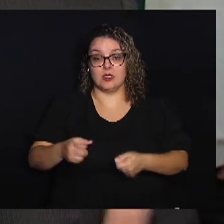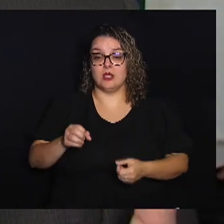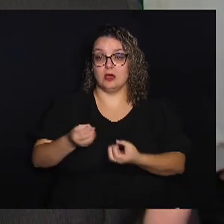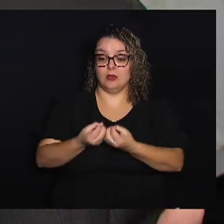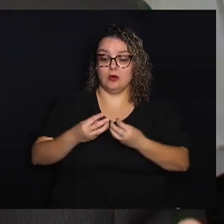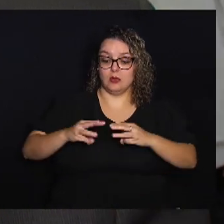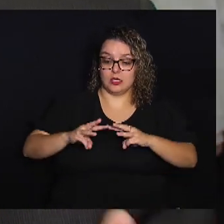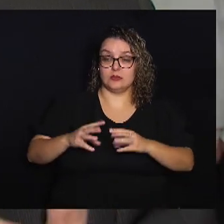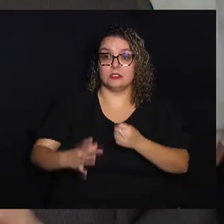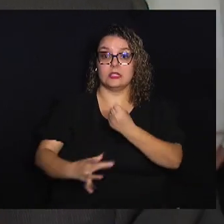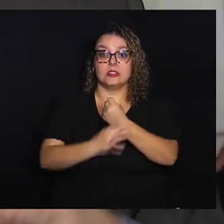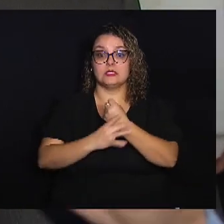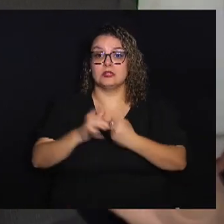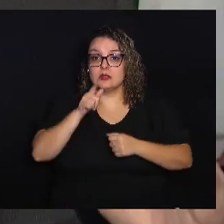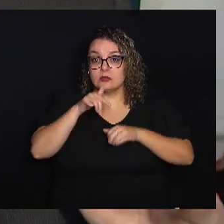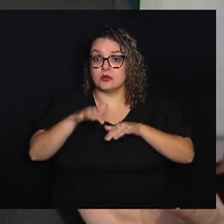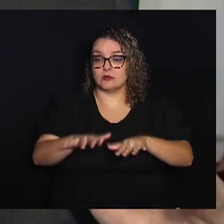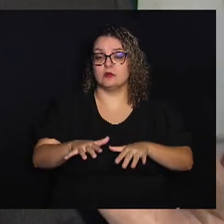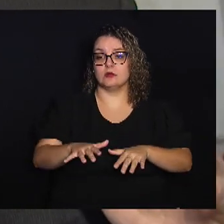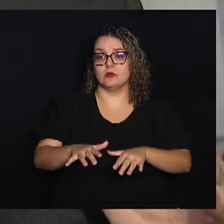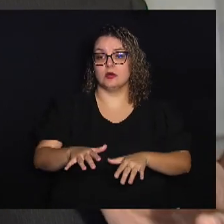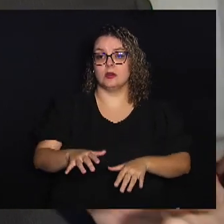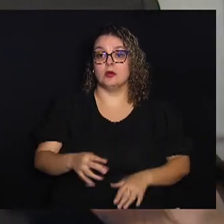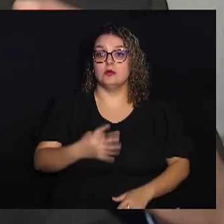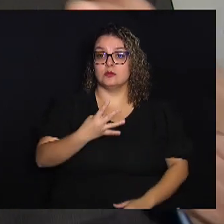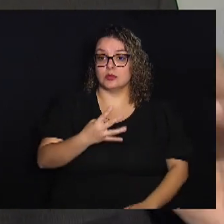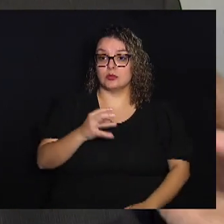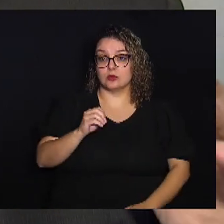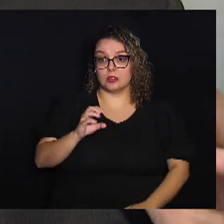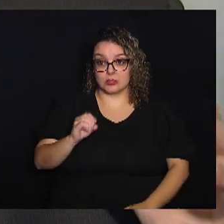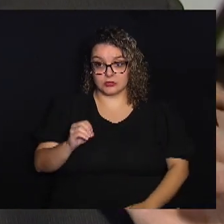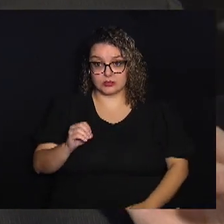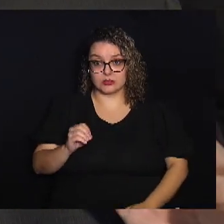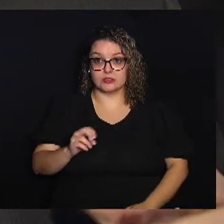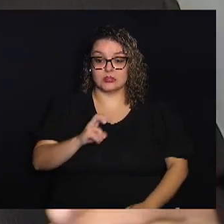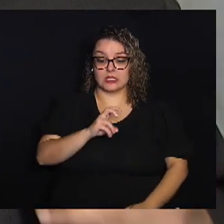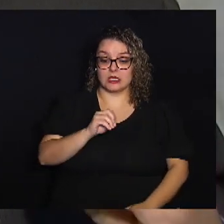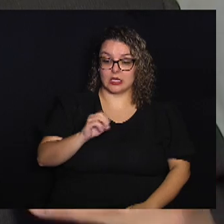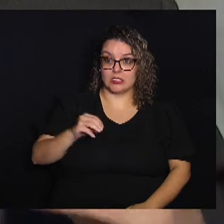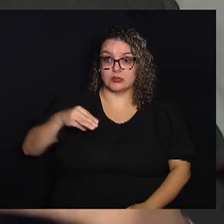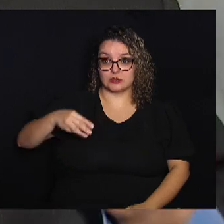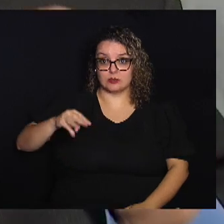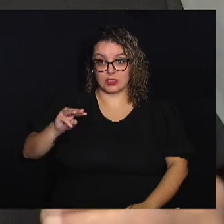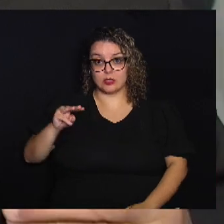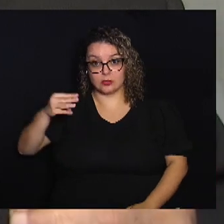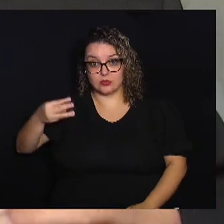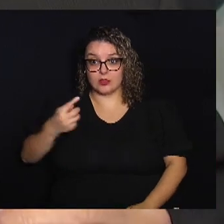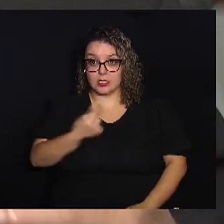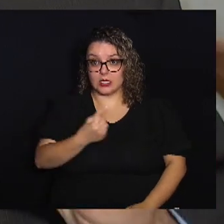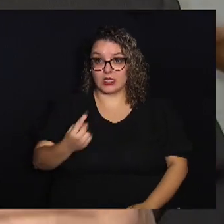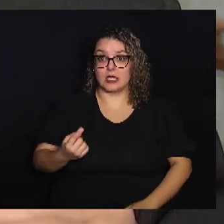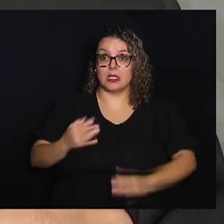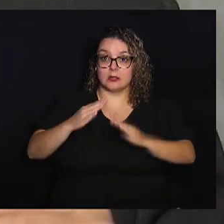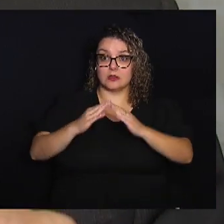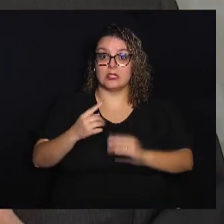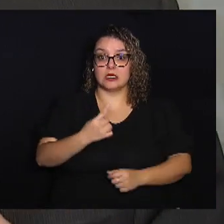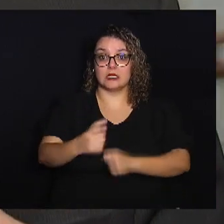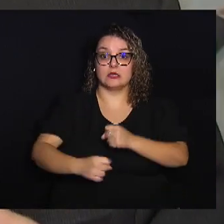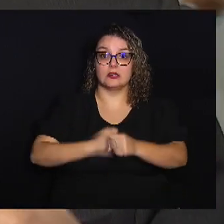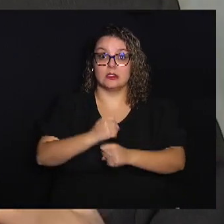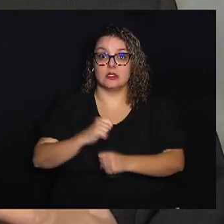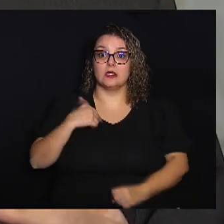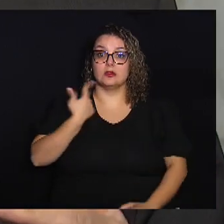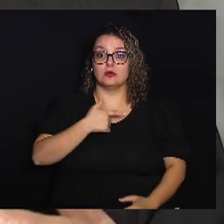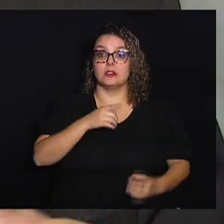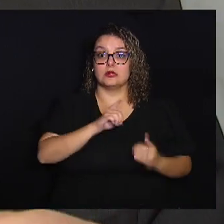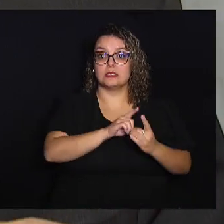que a segurança hídrica se dá com cerca de 450, 500 metros cúbicos por habitante ano. A nossa região,